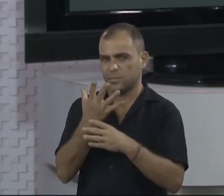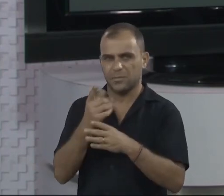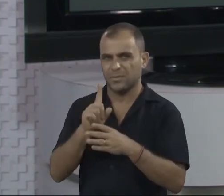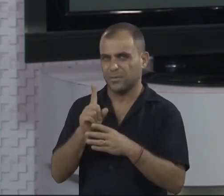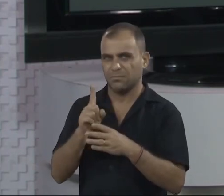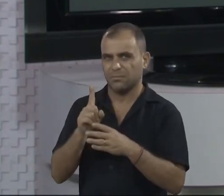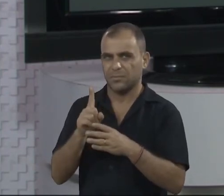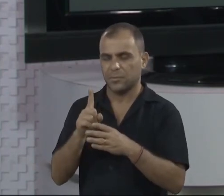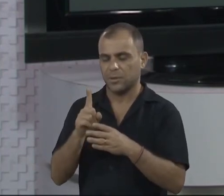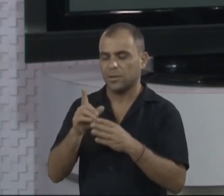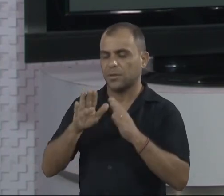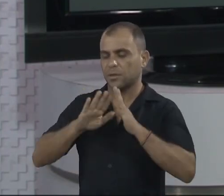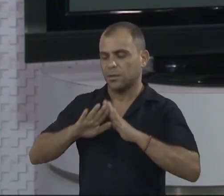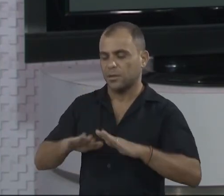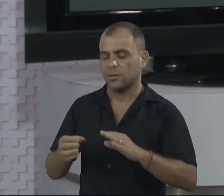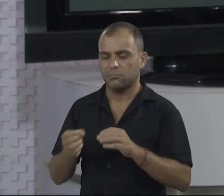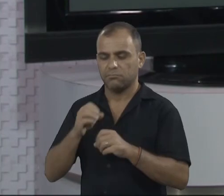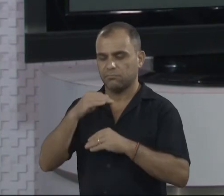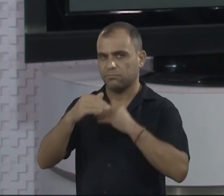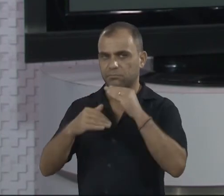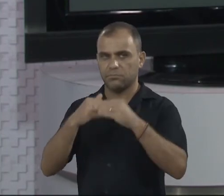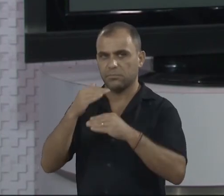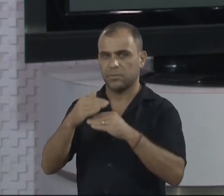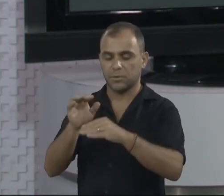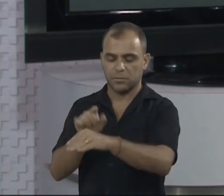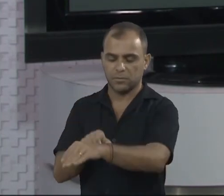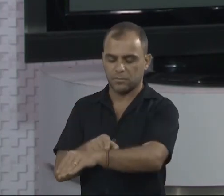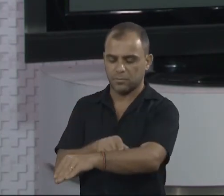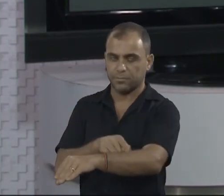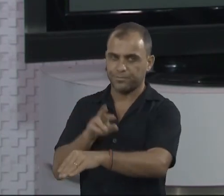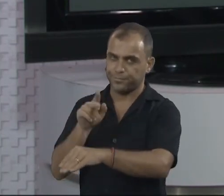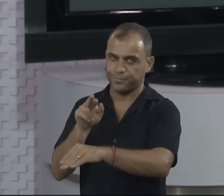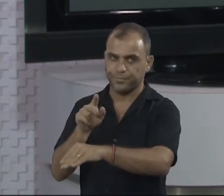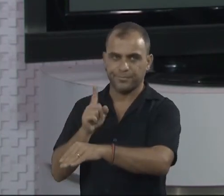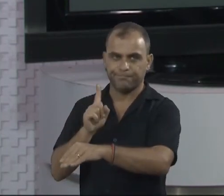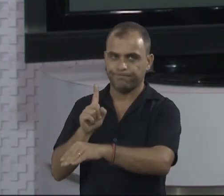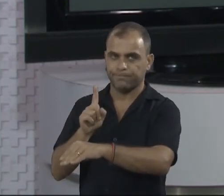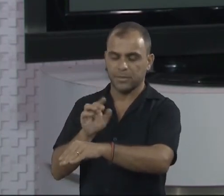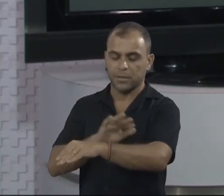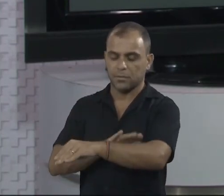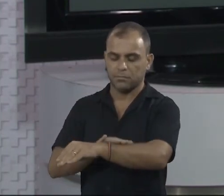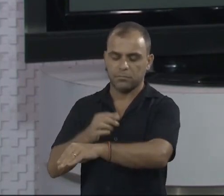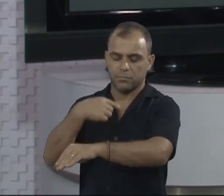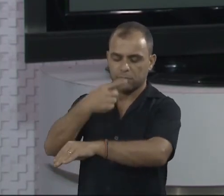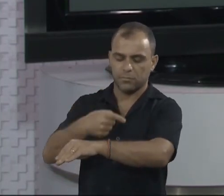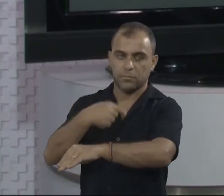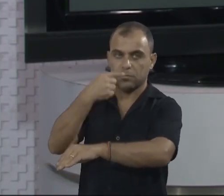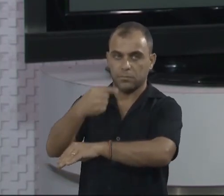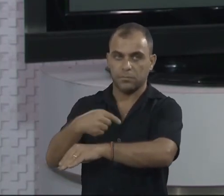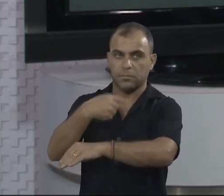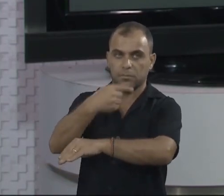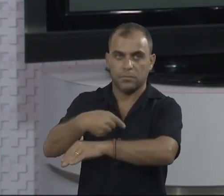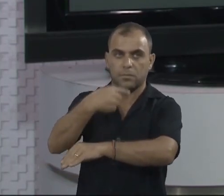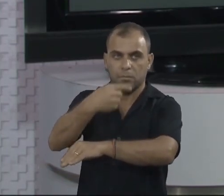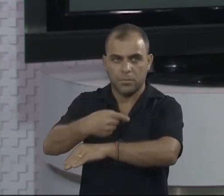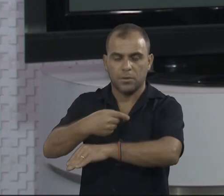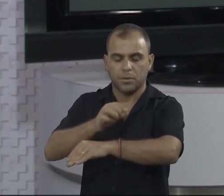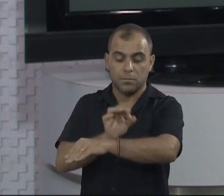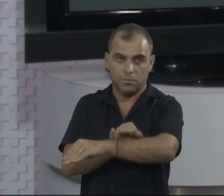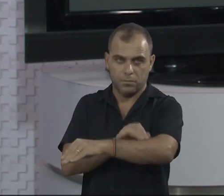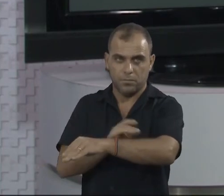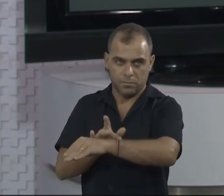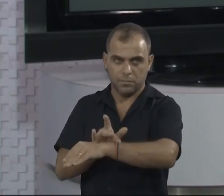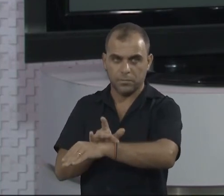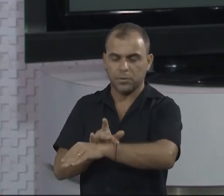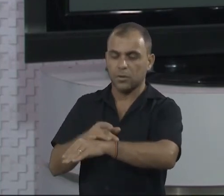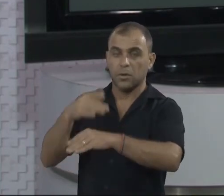nascendo outros, eles não se reconstituem, como a célula da pele, por exemplo, que vai morrer nas células e você vai produzindo mais e beleza. Não, os neurônios